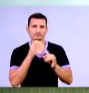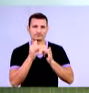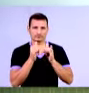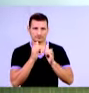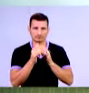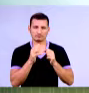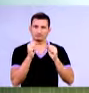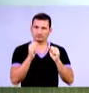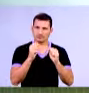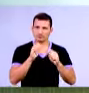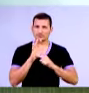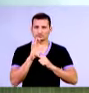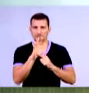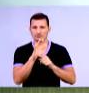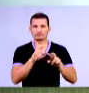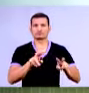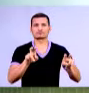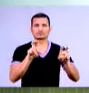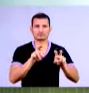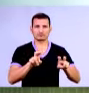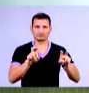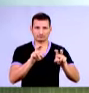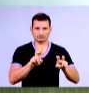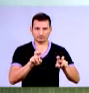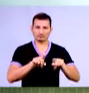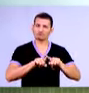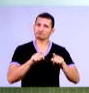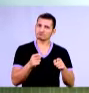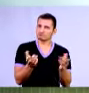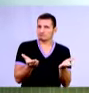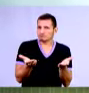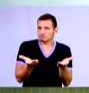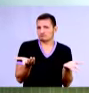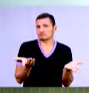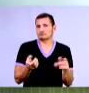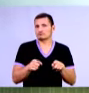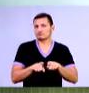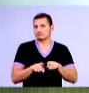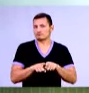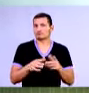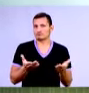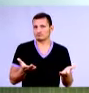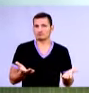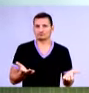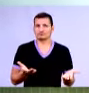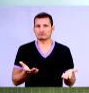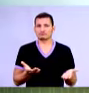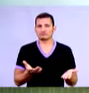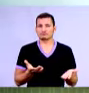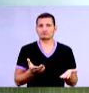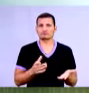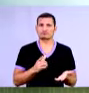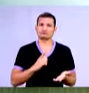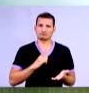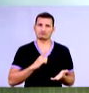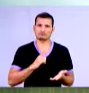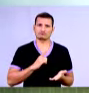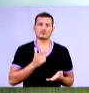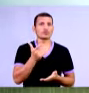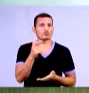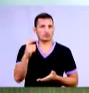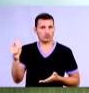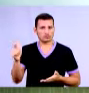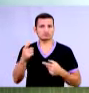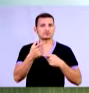Pode ser apresentada pelo computador, mas hoje em dia nós não podemos deixar de considerar os demais